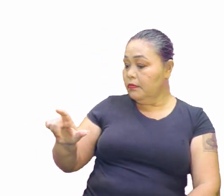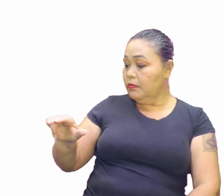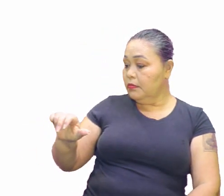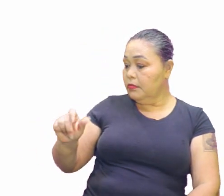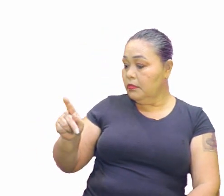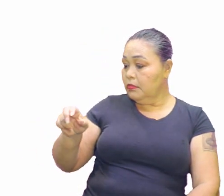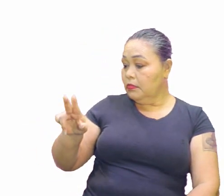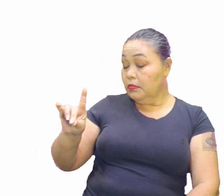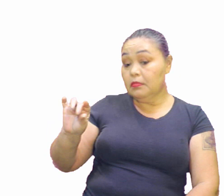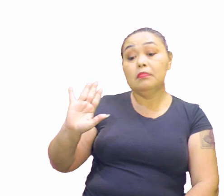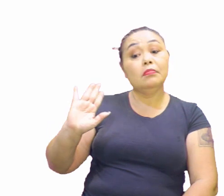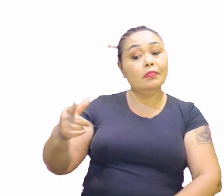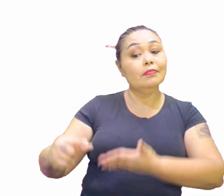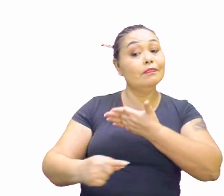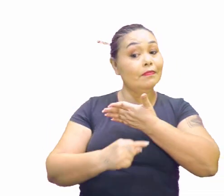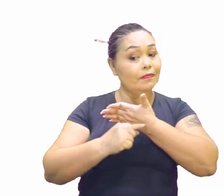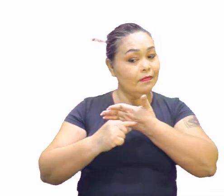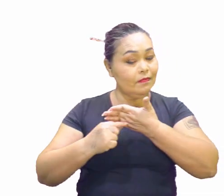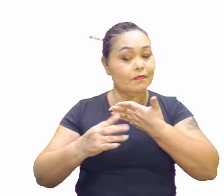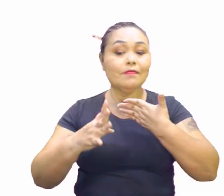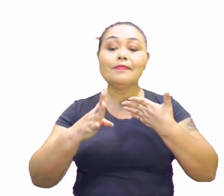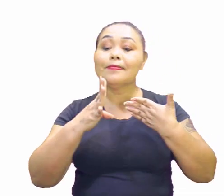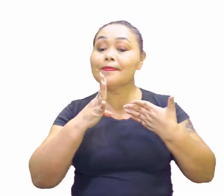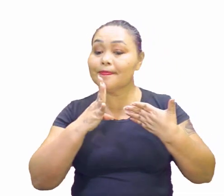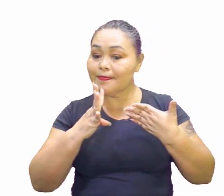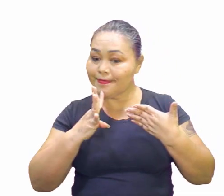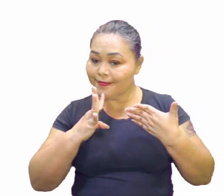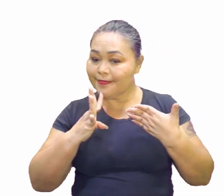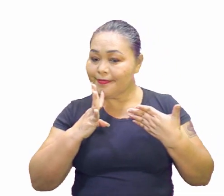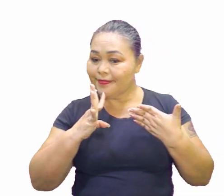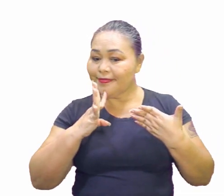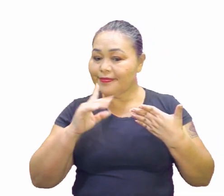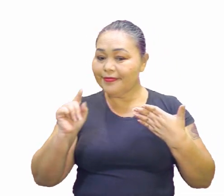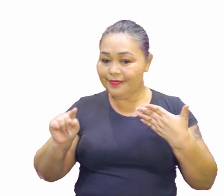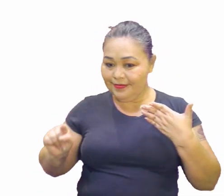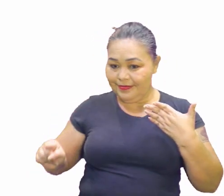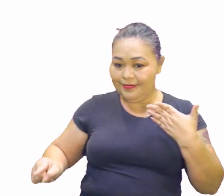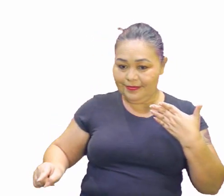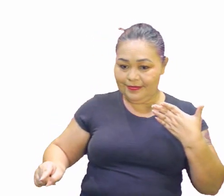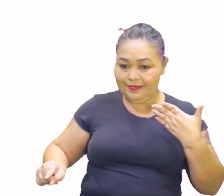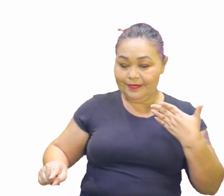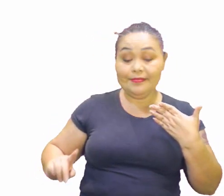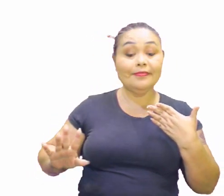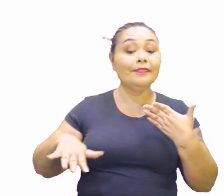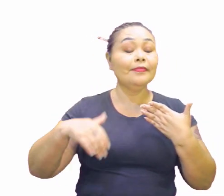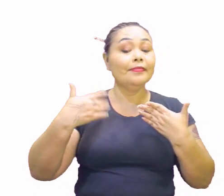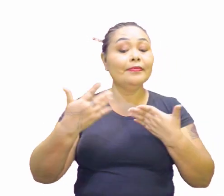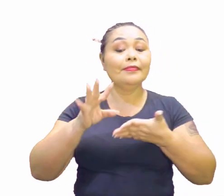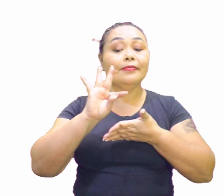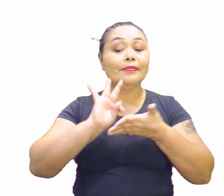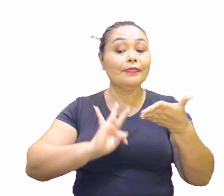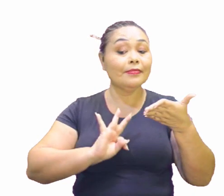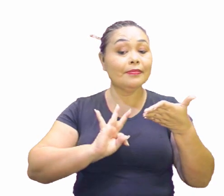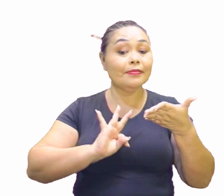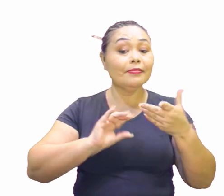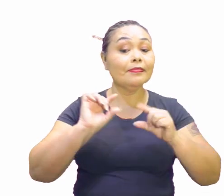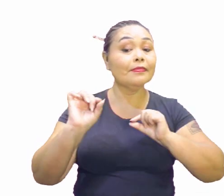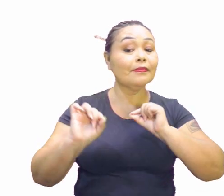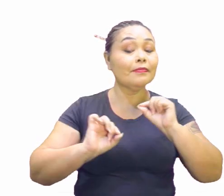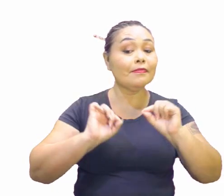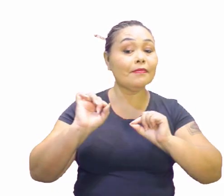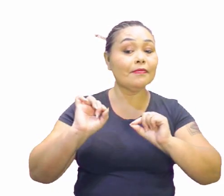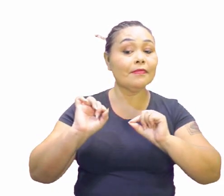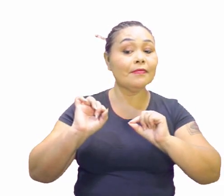já falamos sobre a Adélia Prado, os senhores já conhecem um pouquinho sobre ela. E aí o nosso texto fala sobre o